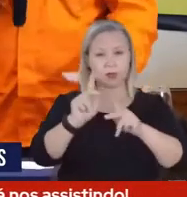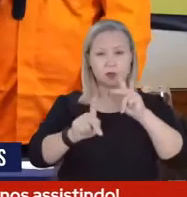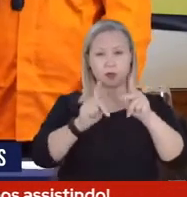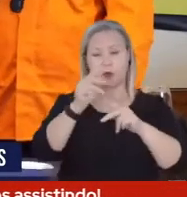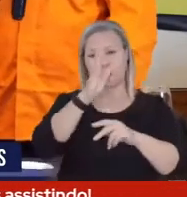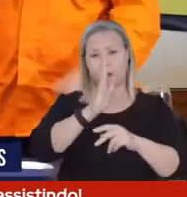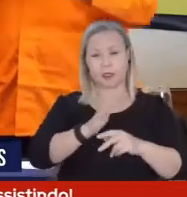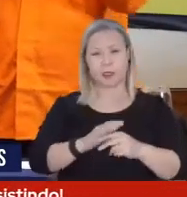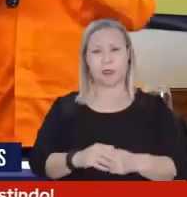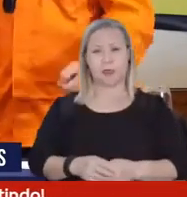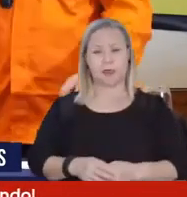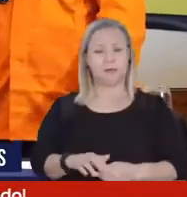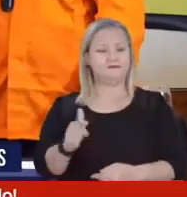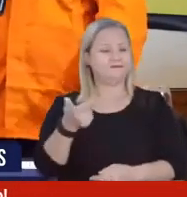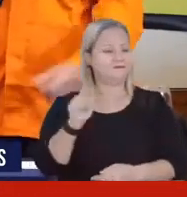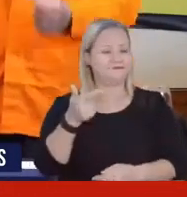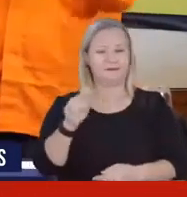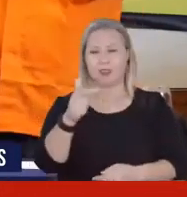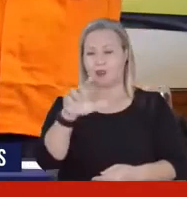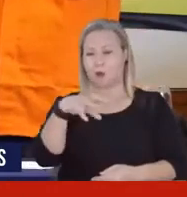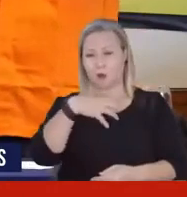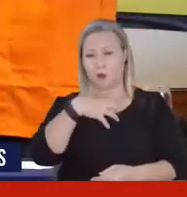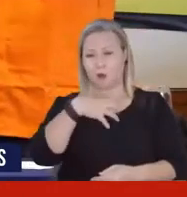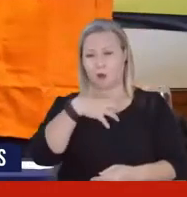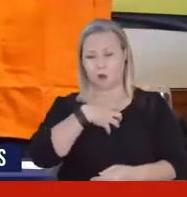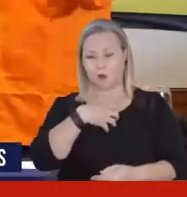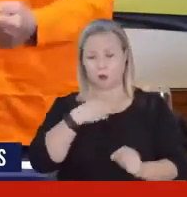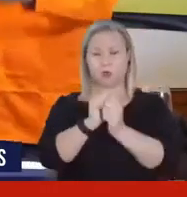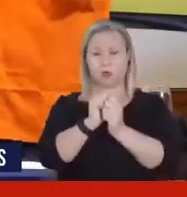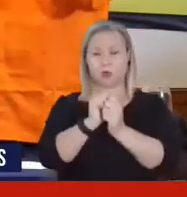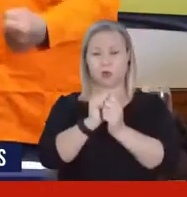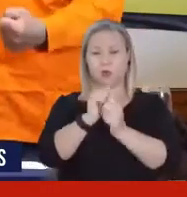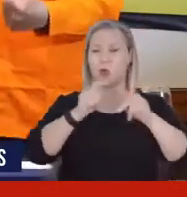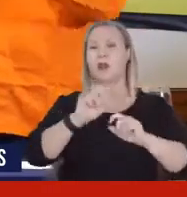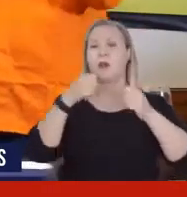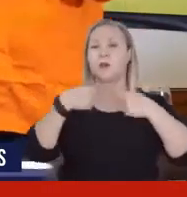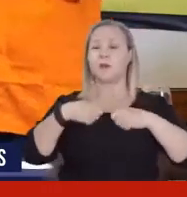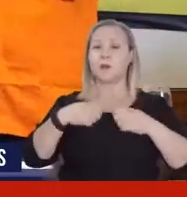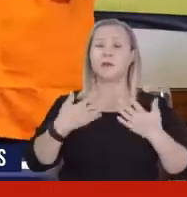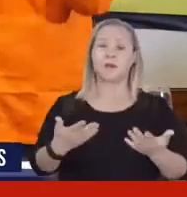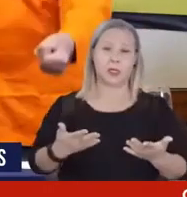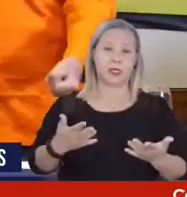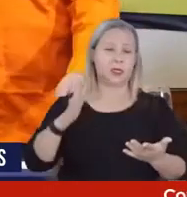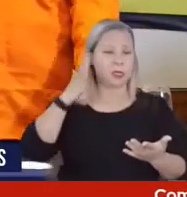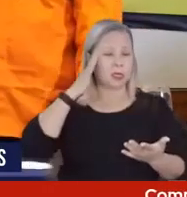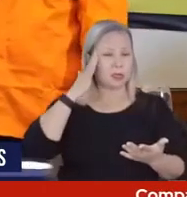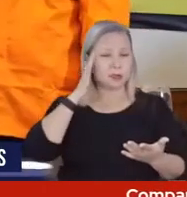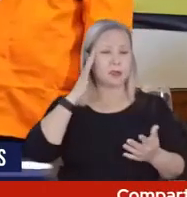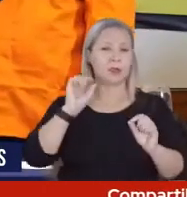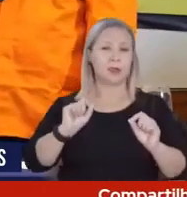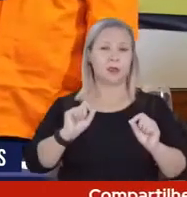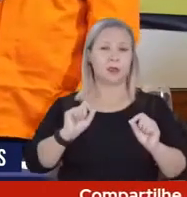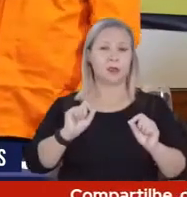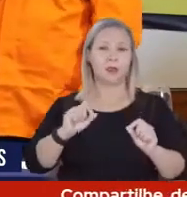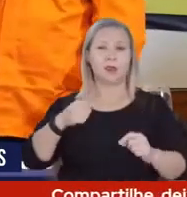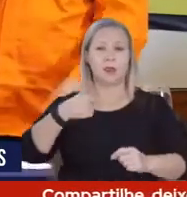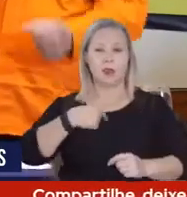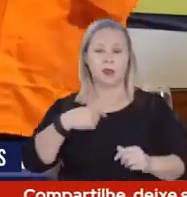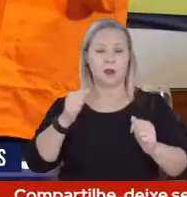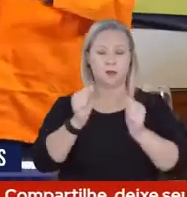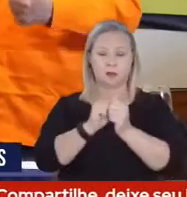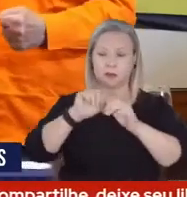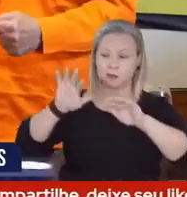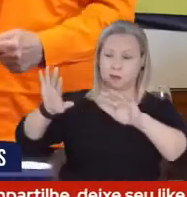outro jeito, é com o povo brasileiro. Nós temos que trazer o povo brasileiro para junto de nós. entendendo?